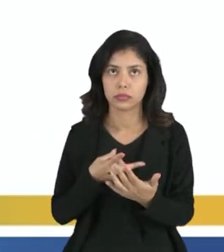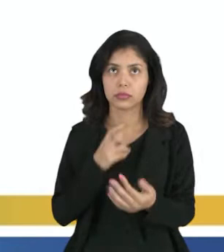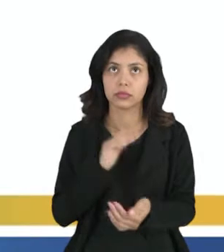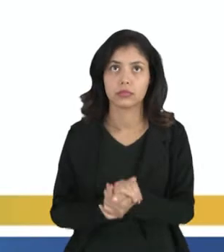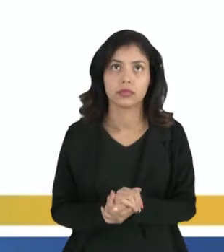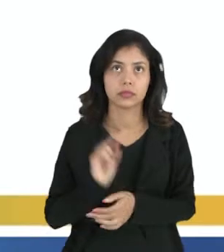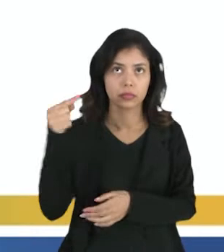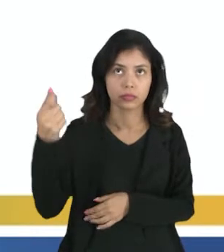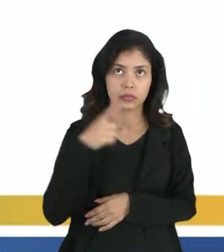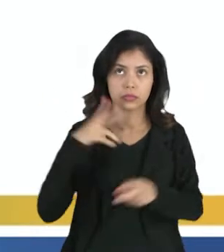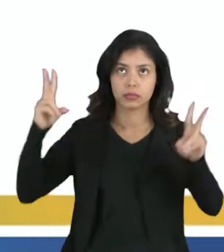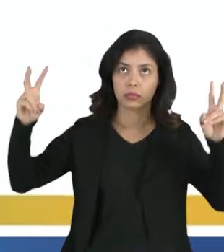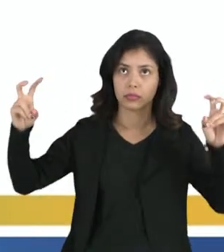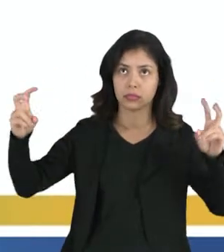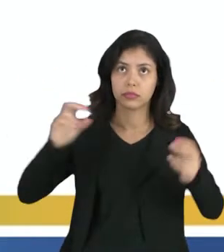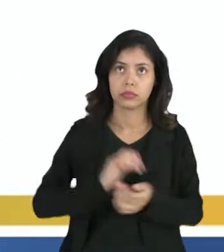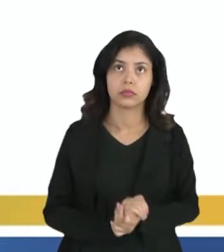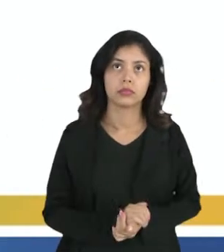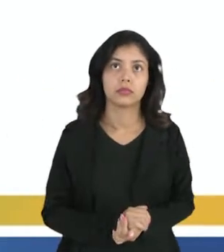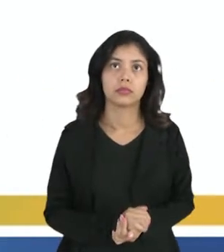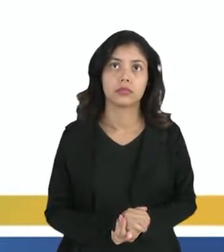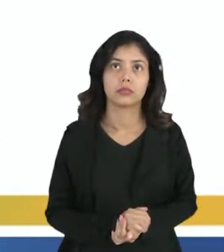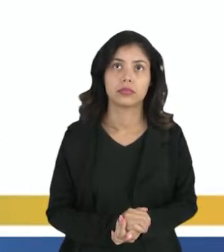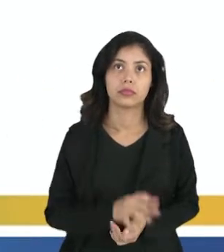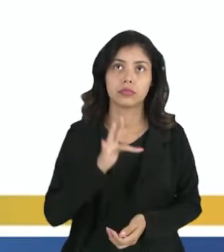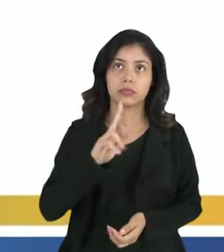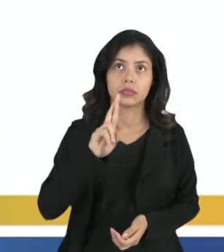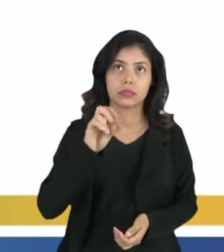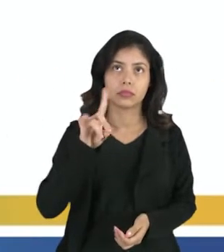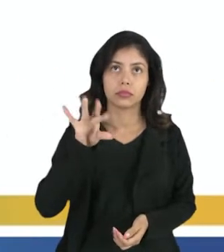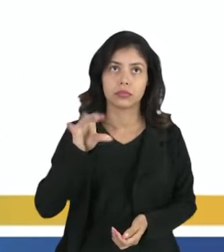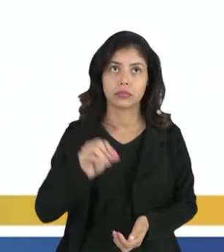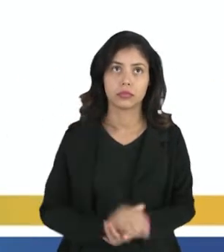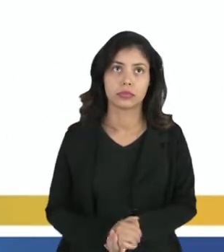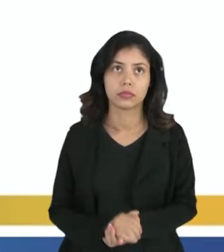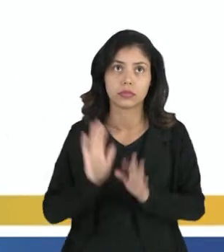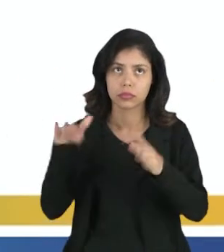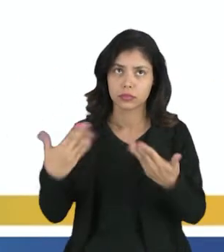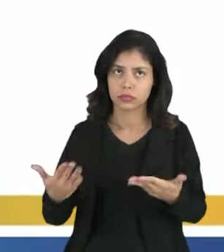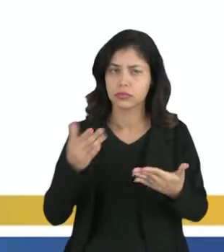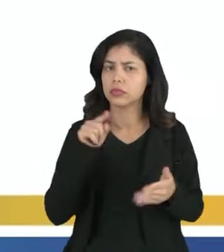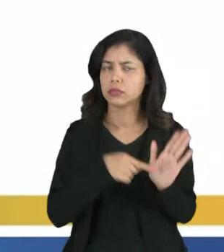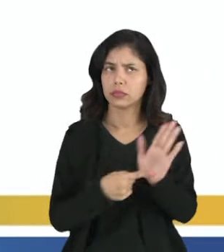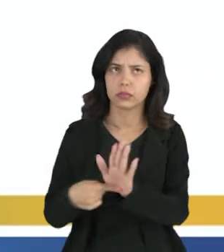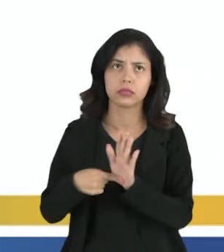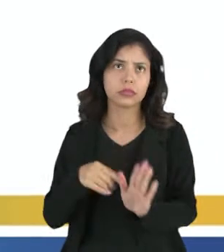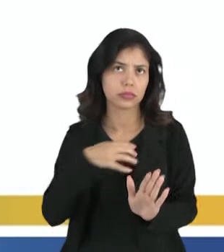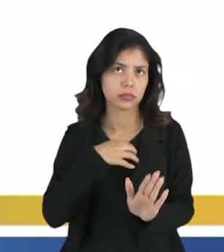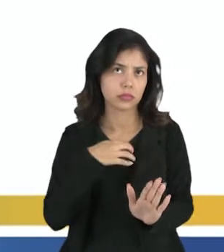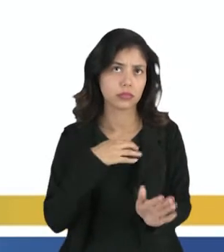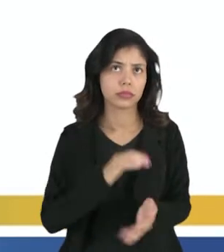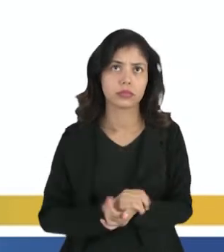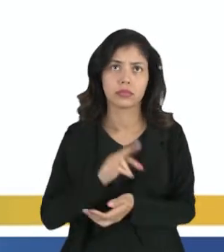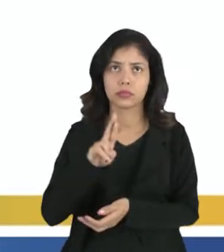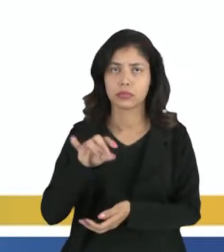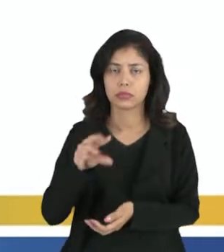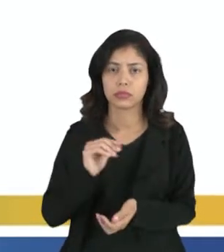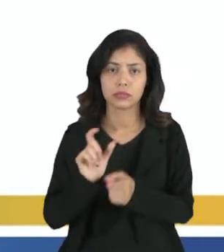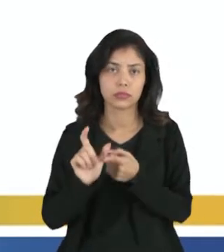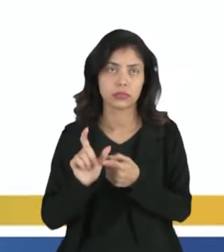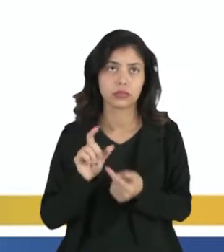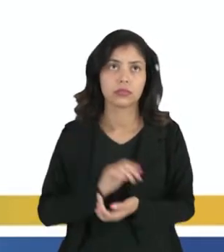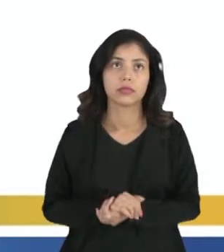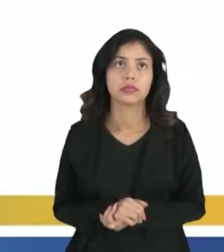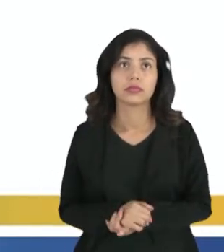denotativa, há, entre parênteses ou colchetes, o termo figurado, o qual indica o sentido conotativo